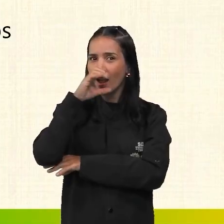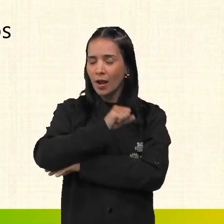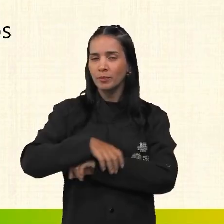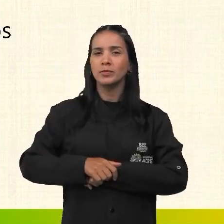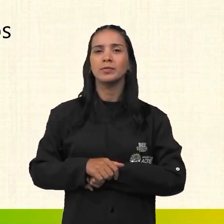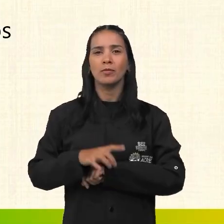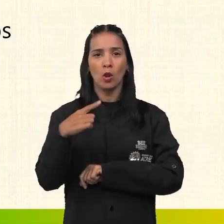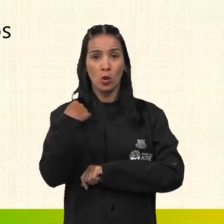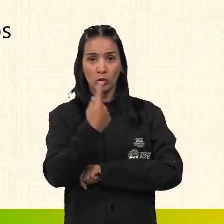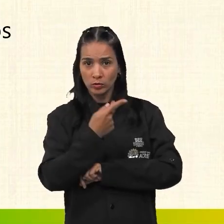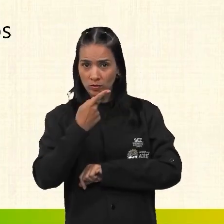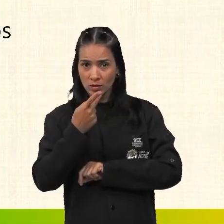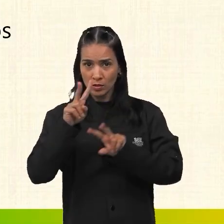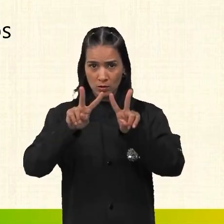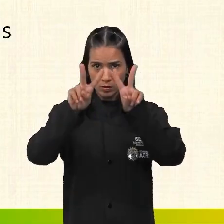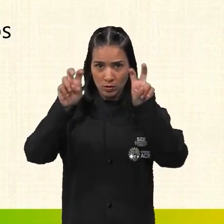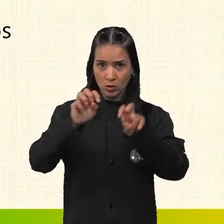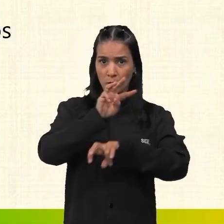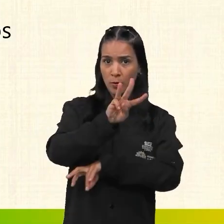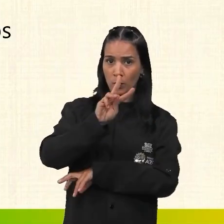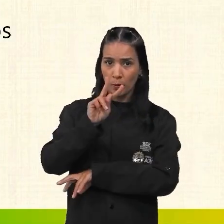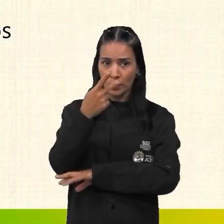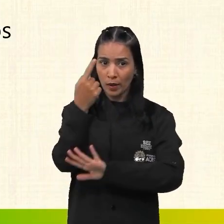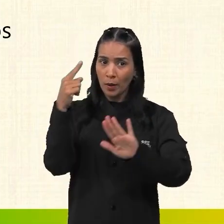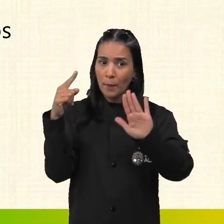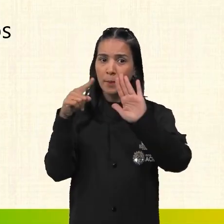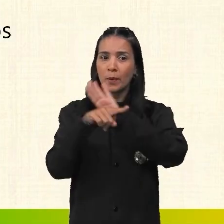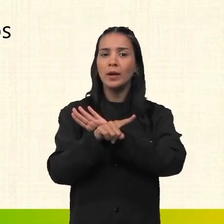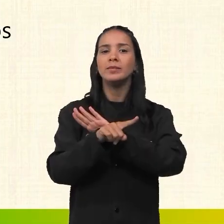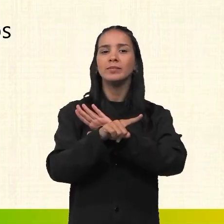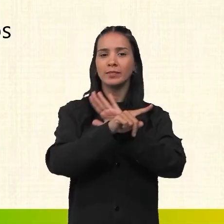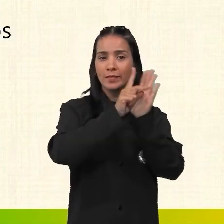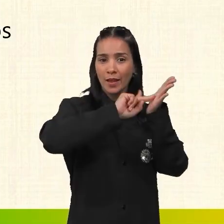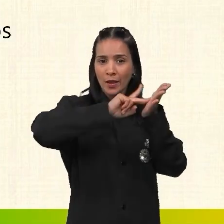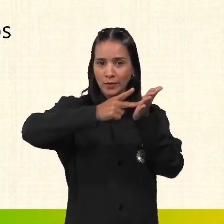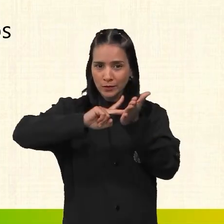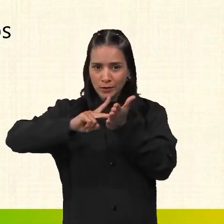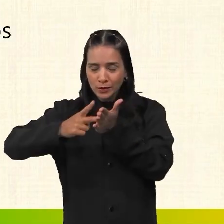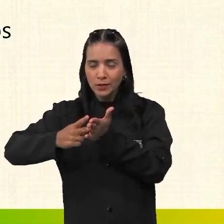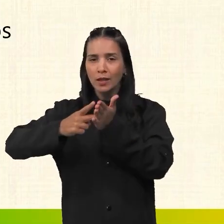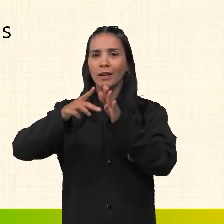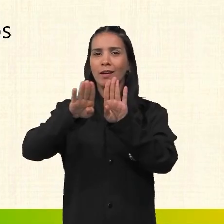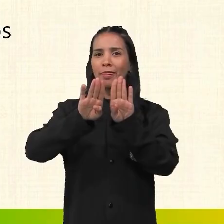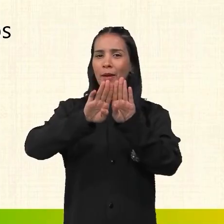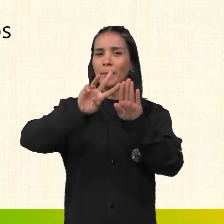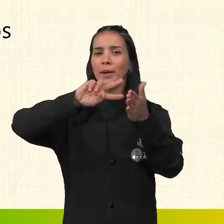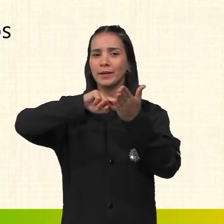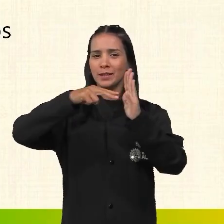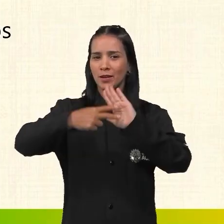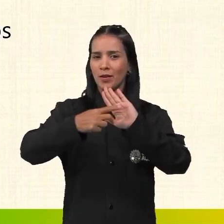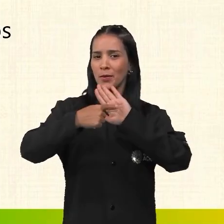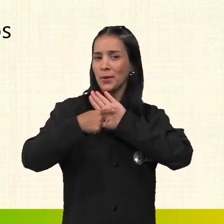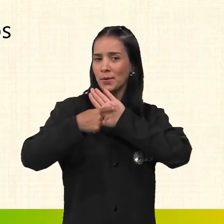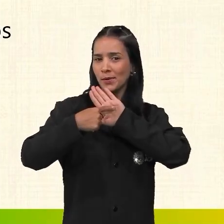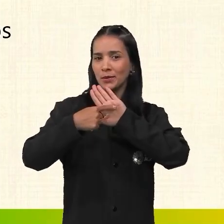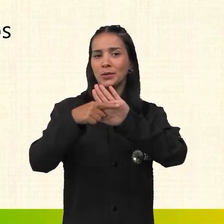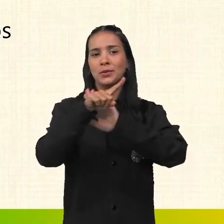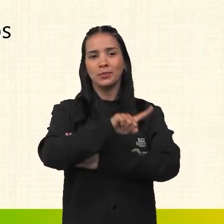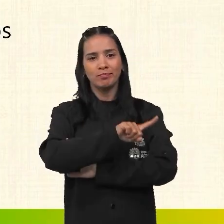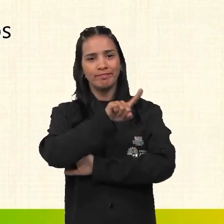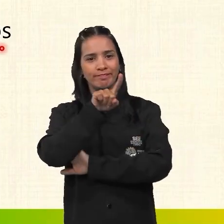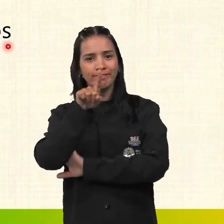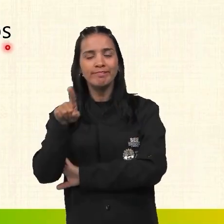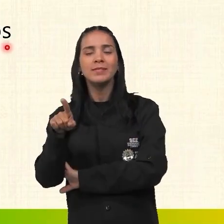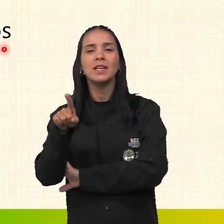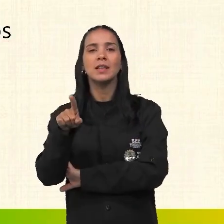as W8 questions e o que significam esses pronomes interrogativos, né? E o que